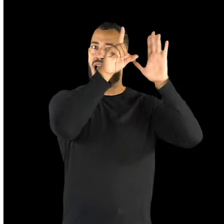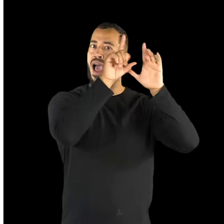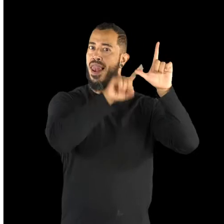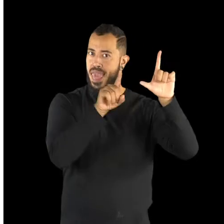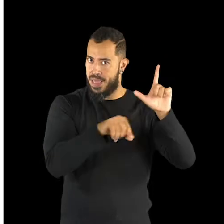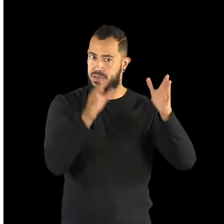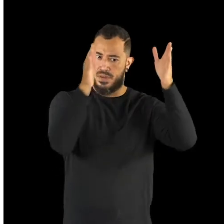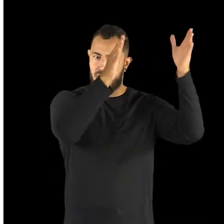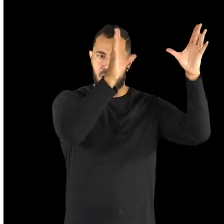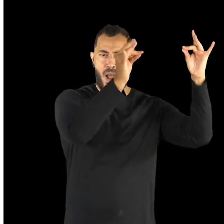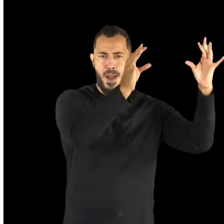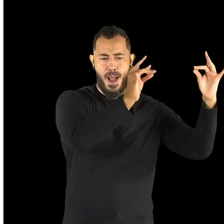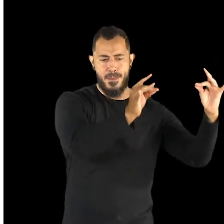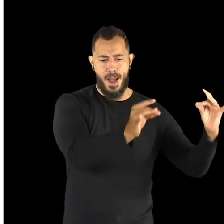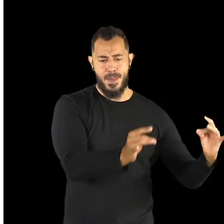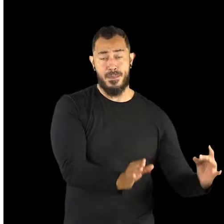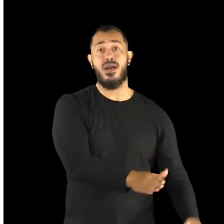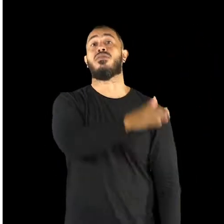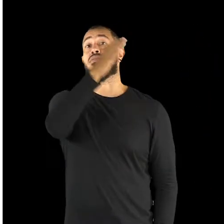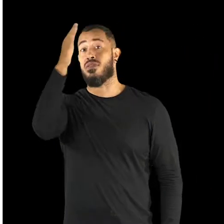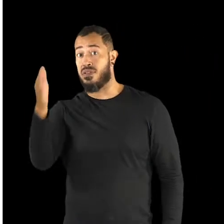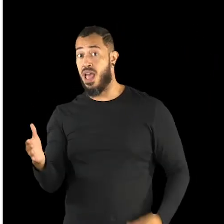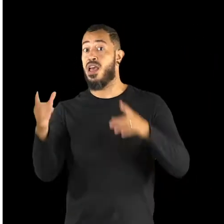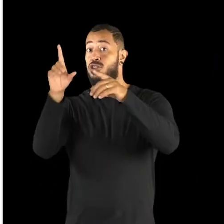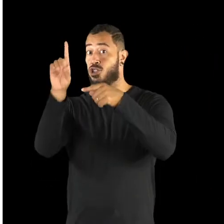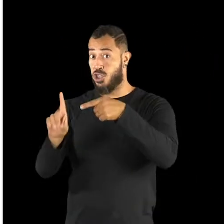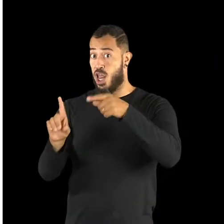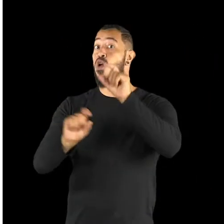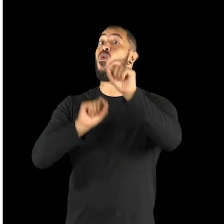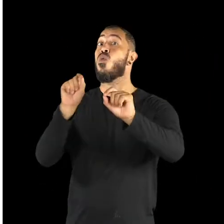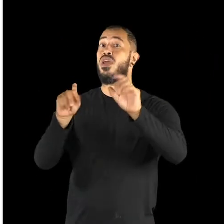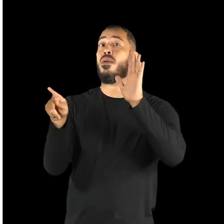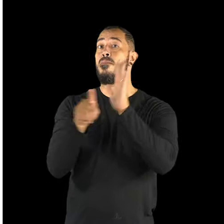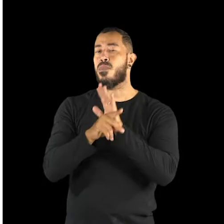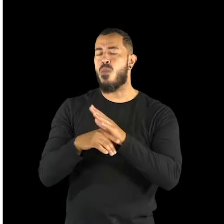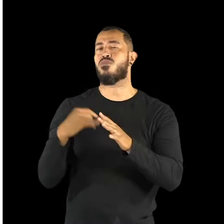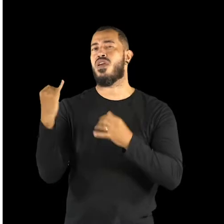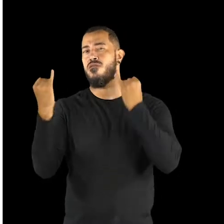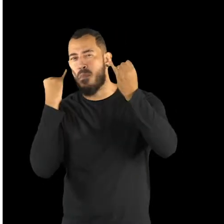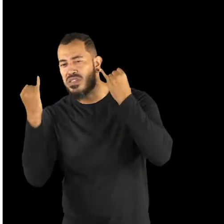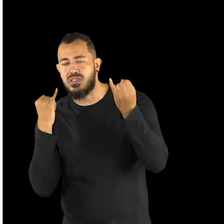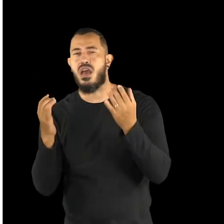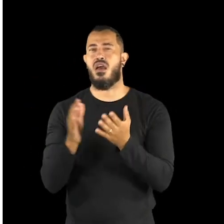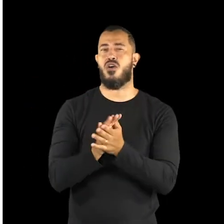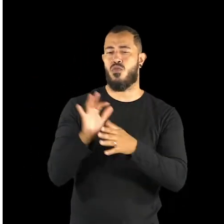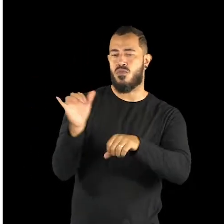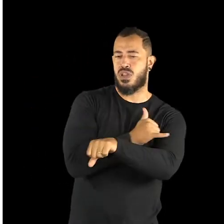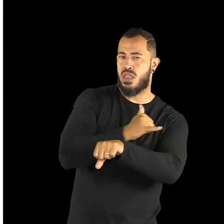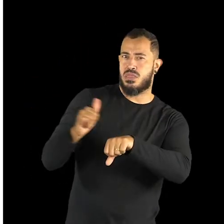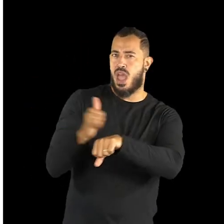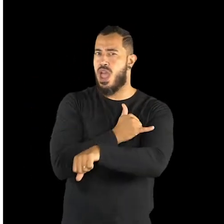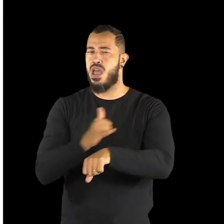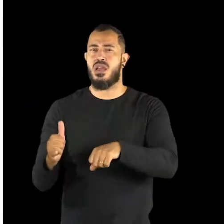ela fala, os pontos de virada. E desse lado direito aqui, eu vou colocando as informações técnicas, a história